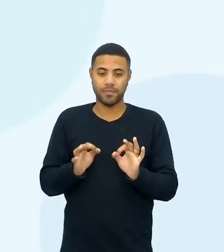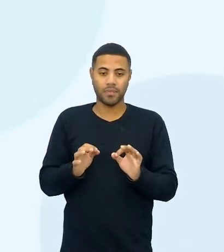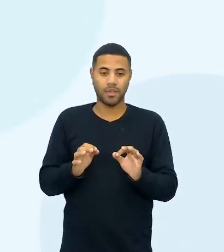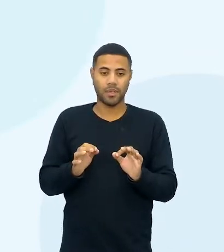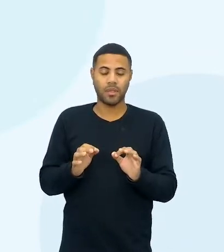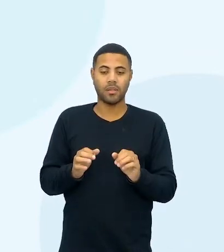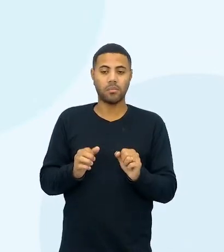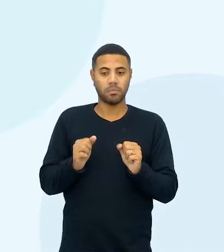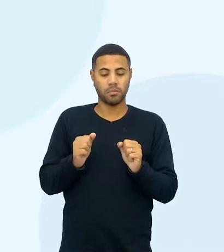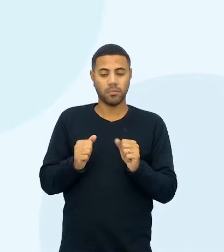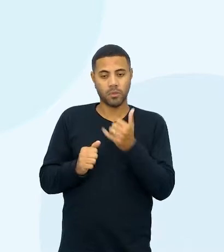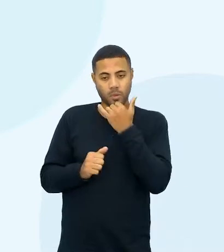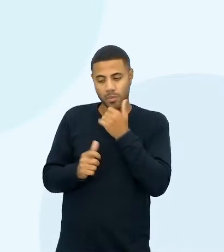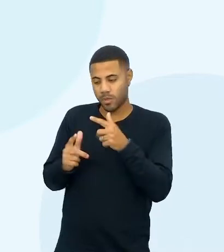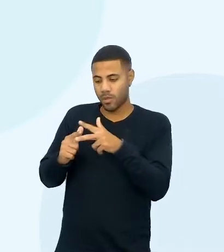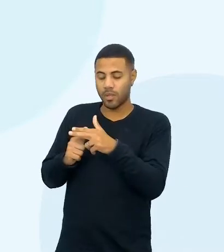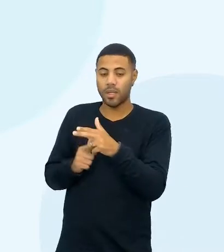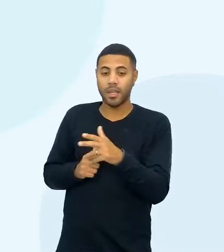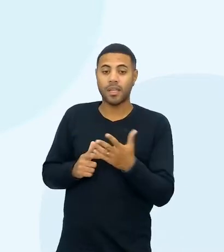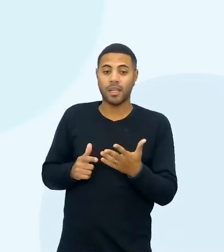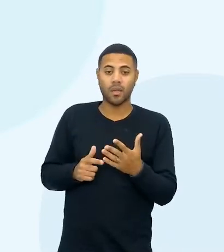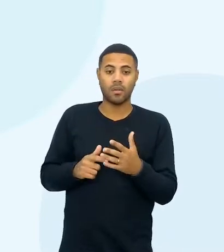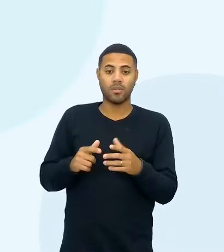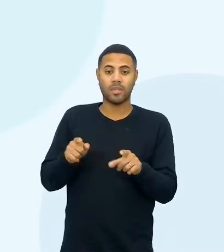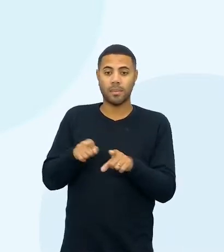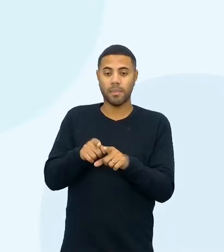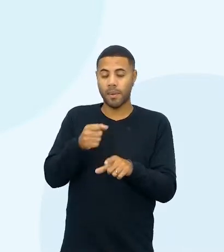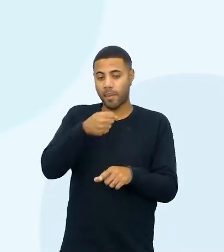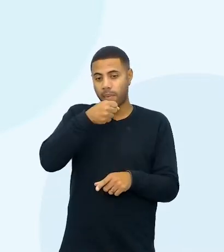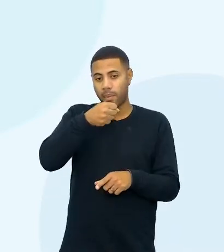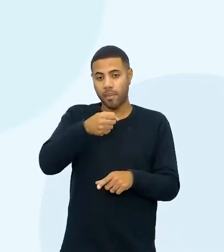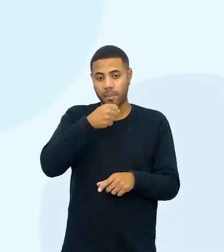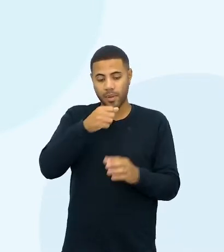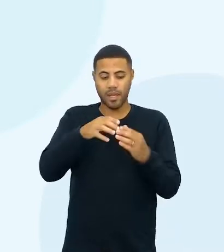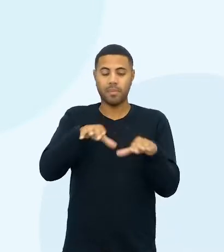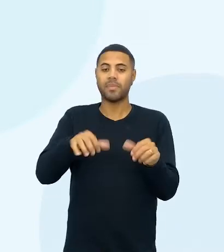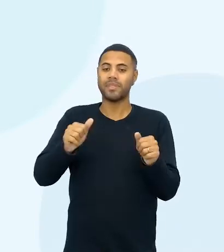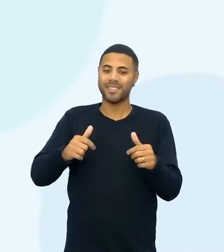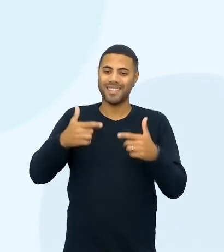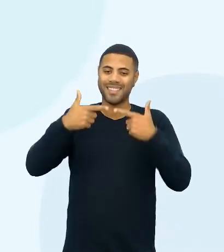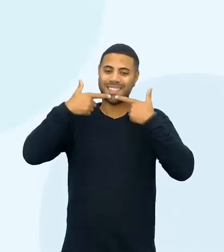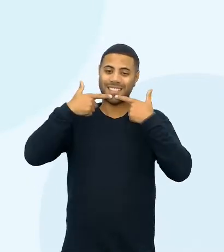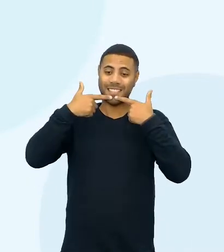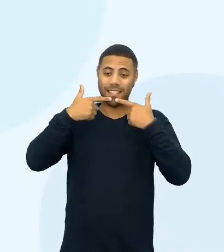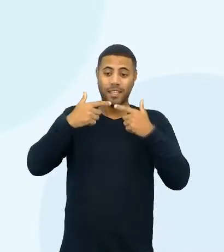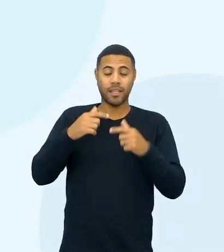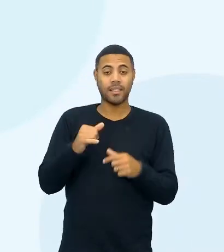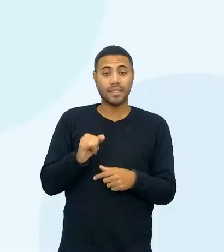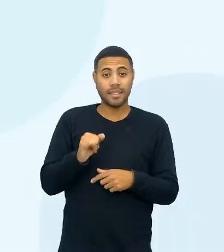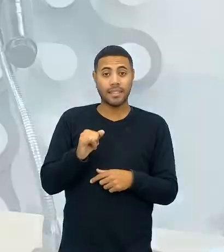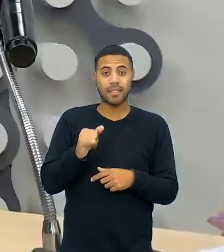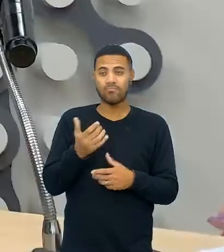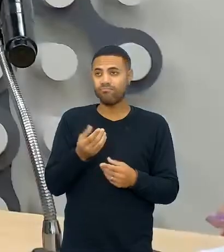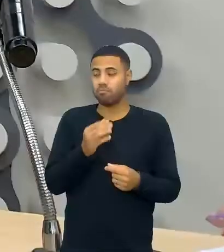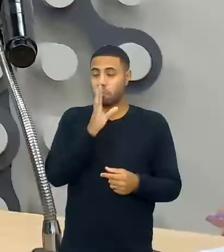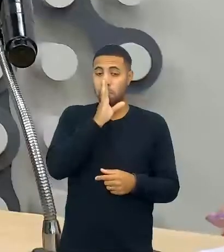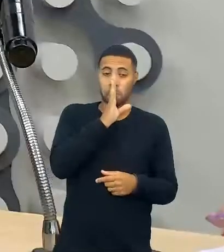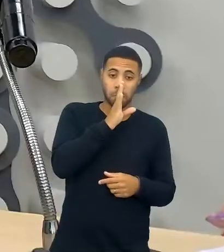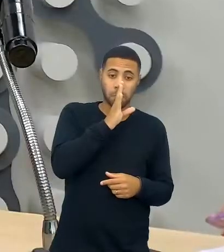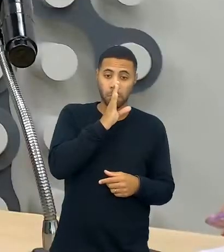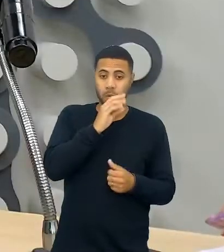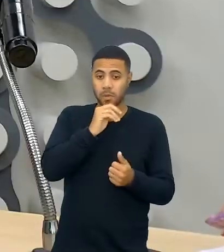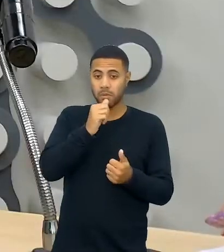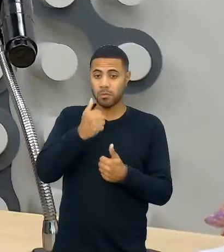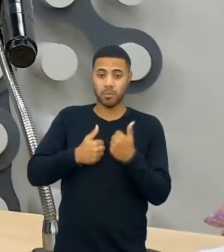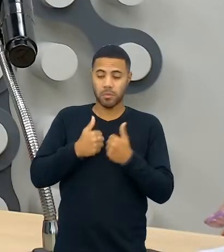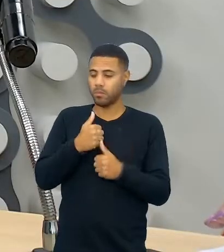cortar? Claro! Esse repórter de campo, pensando, ele tem que ser carismático, né? Tem. Porque senão, imagina, os atletas